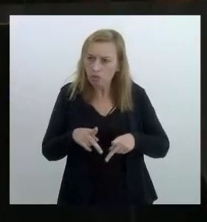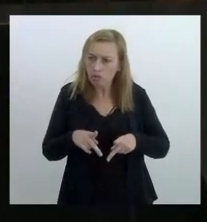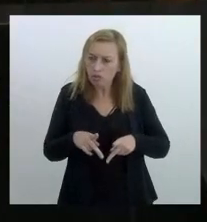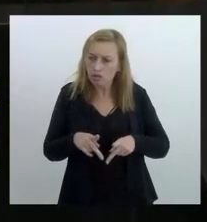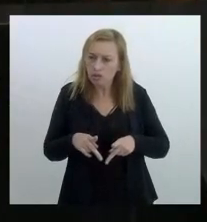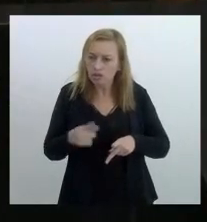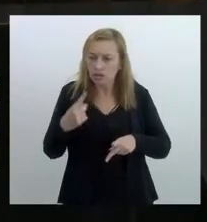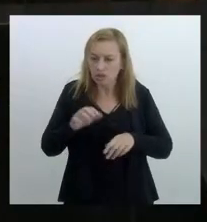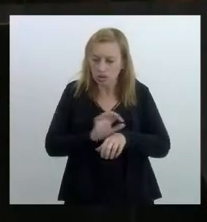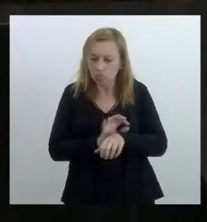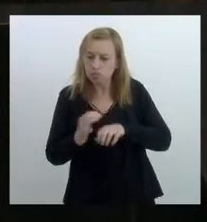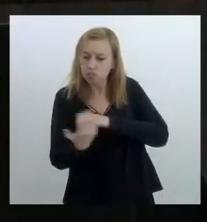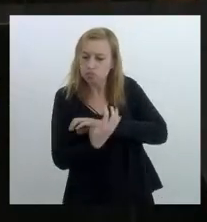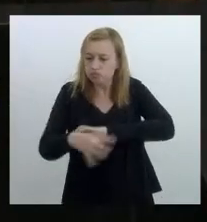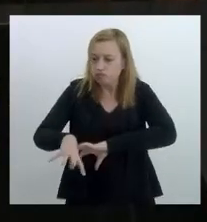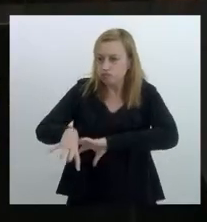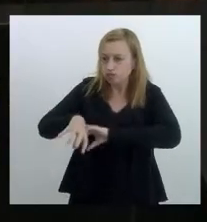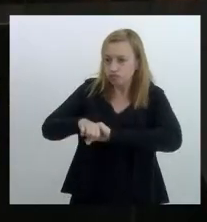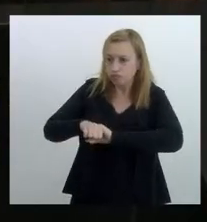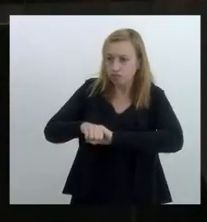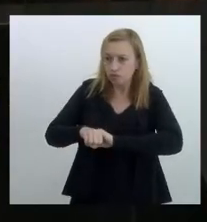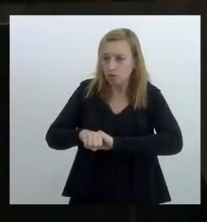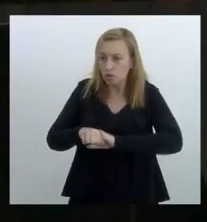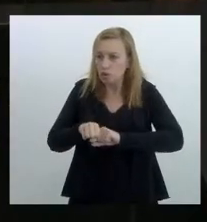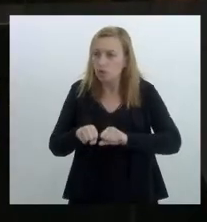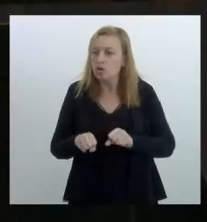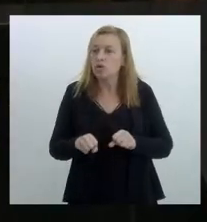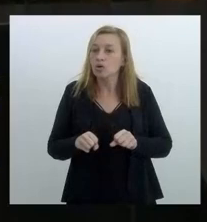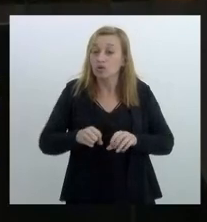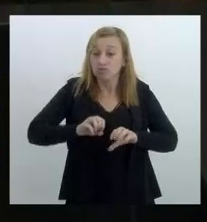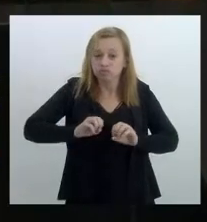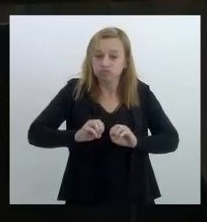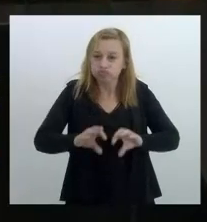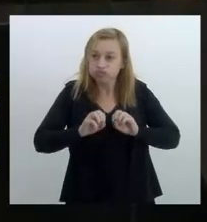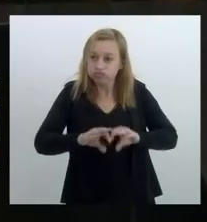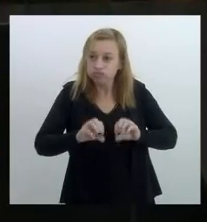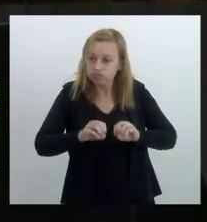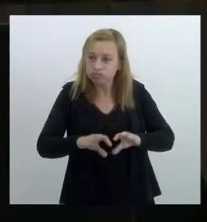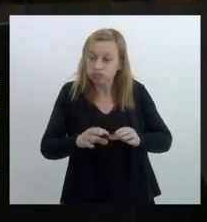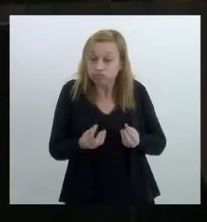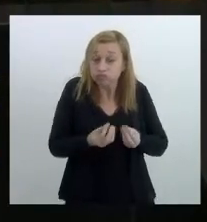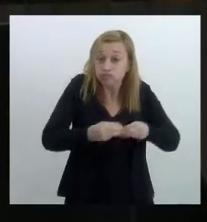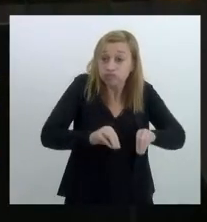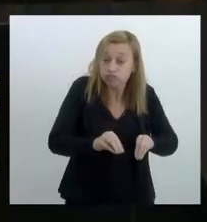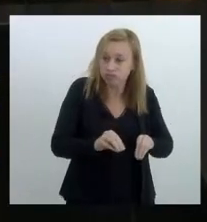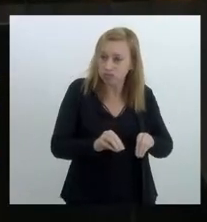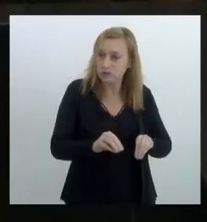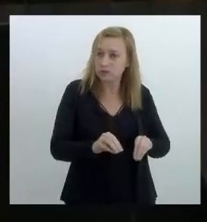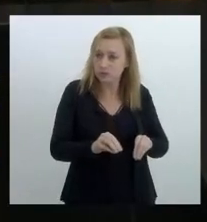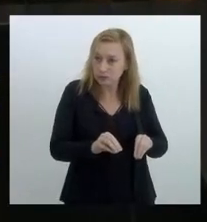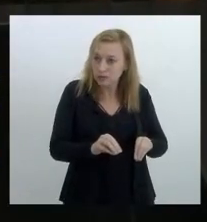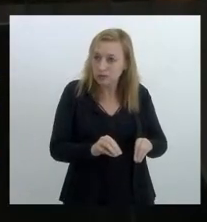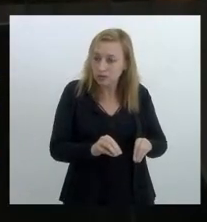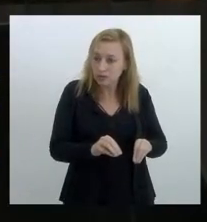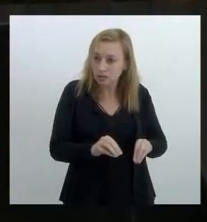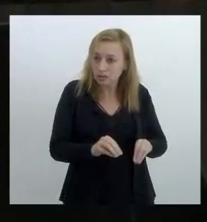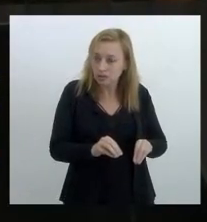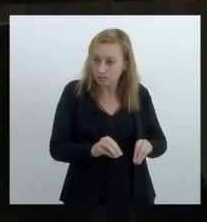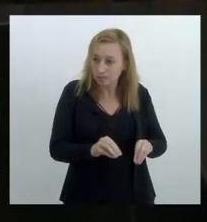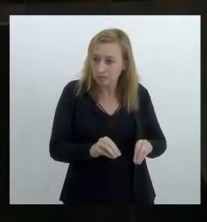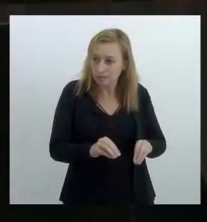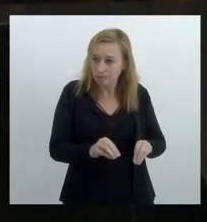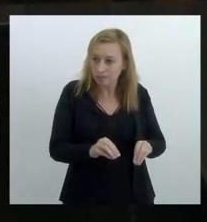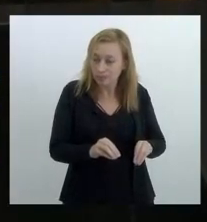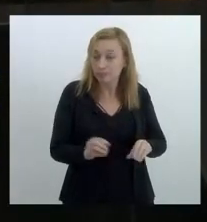com a Covid-19, onde o abismo educacional entrou de maneira sem